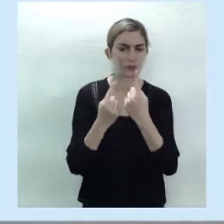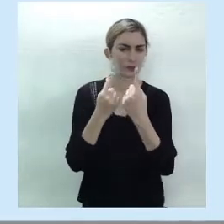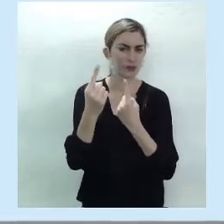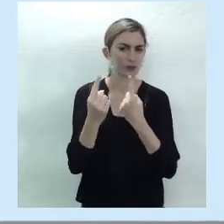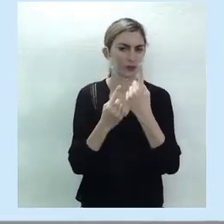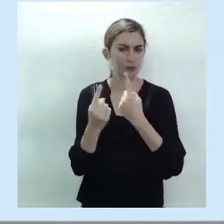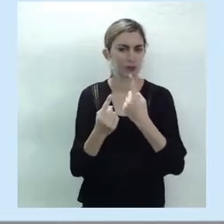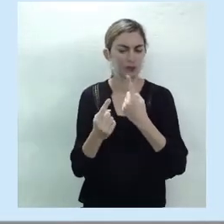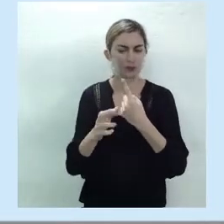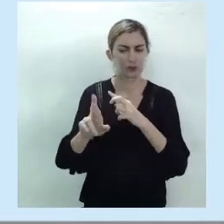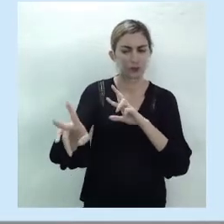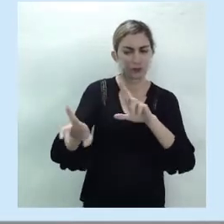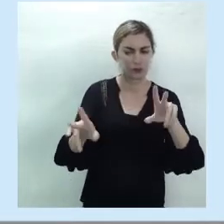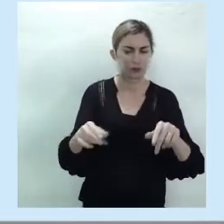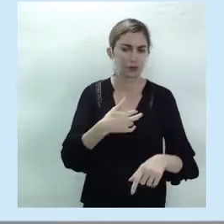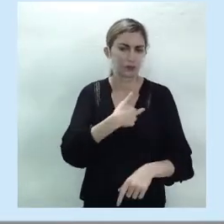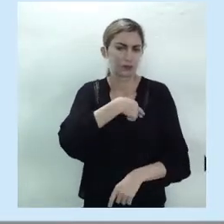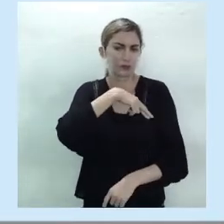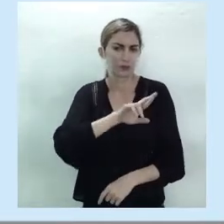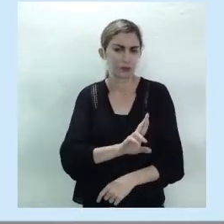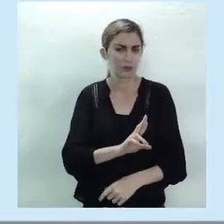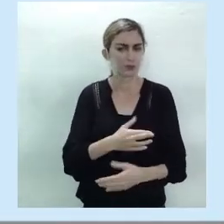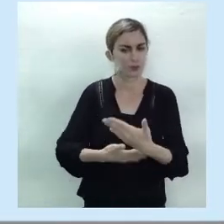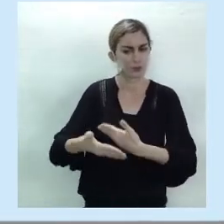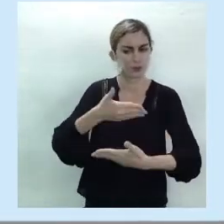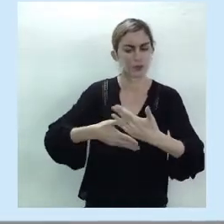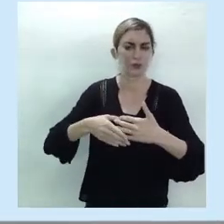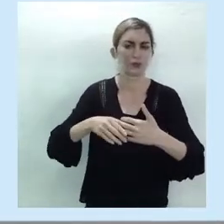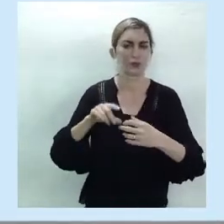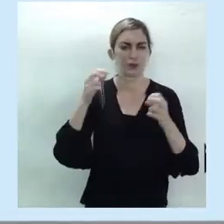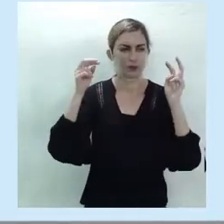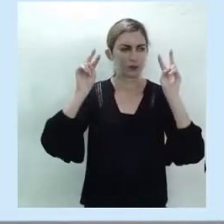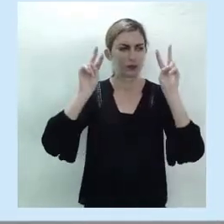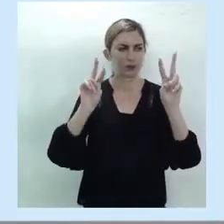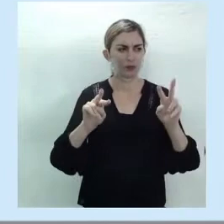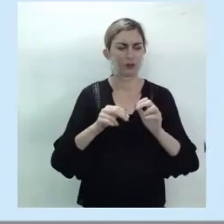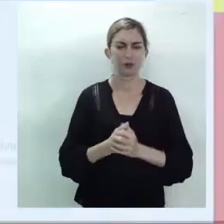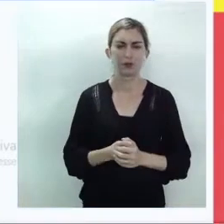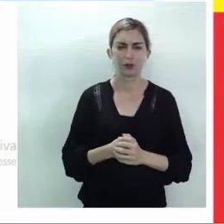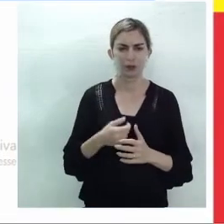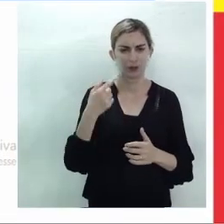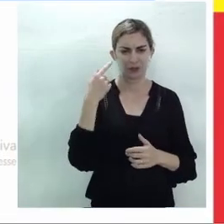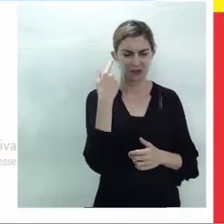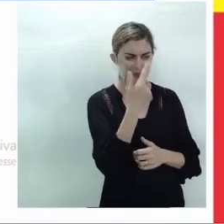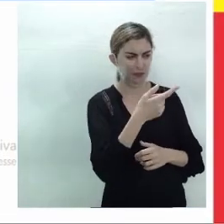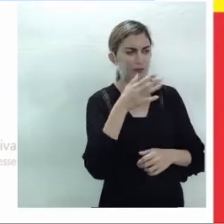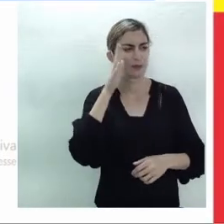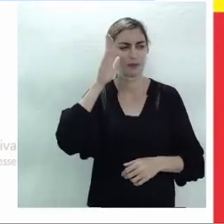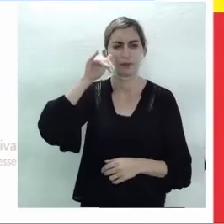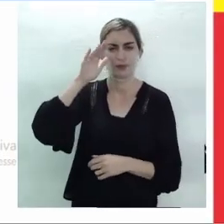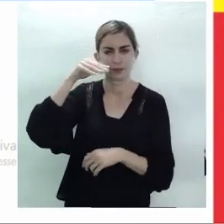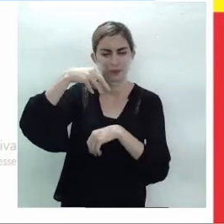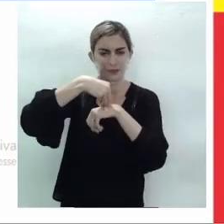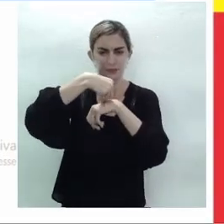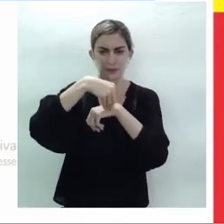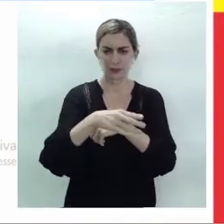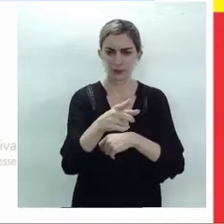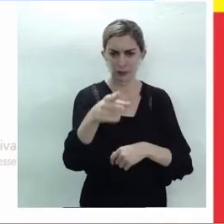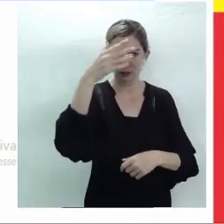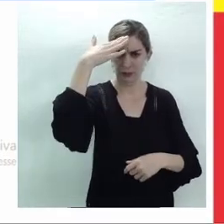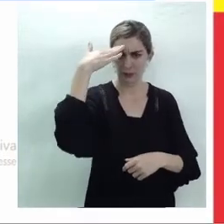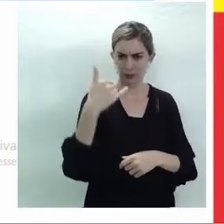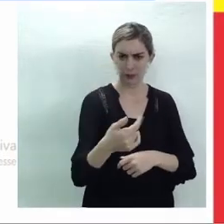diálogo interreligioso. Vamos adiante aqui. Olhando para a tela, olhem só essa curiosidade que eu trouxe.